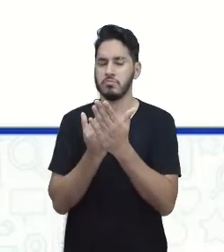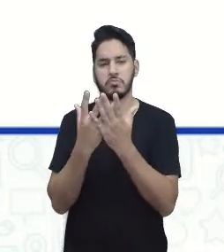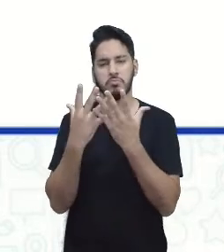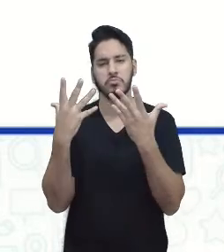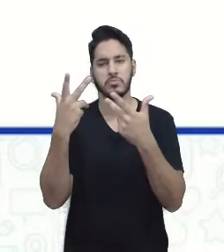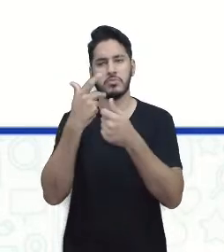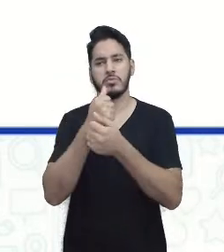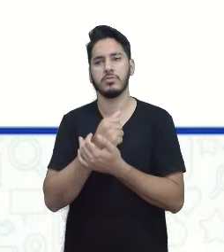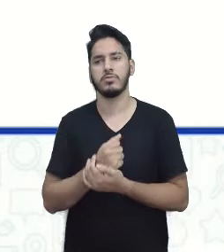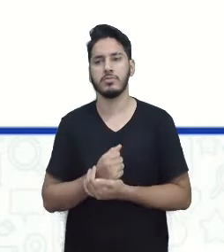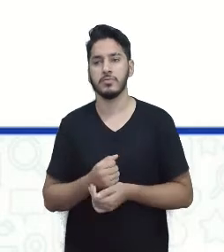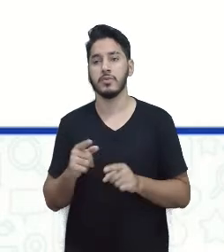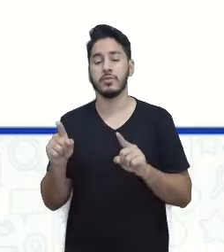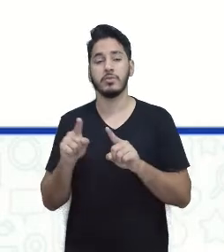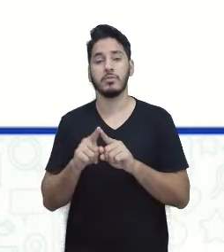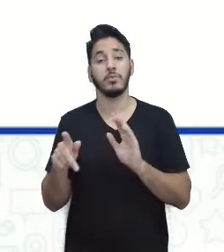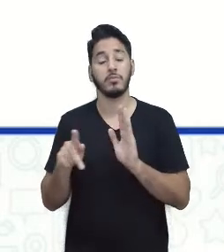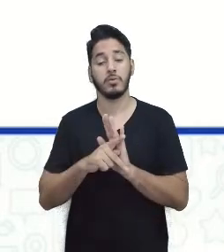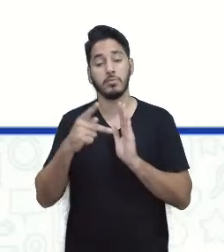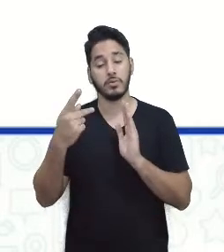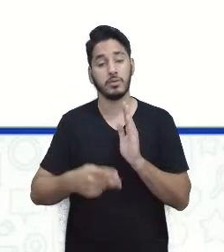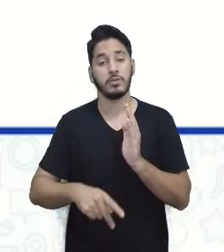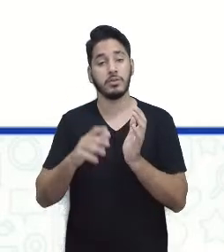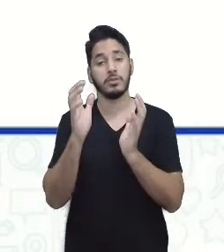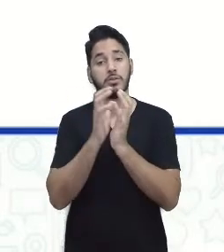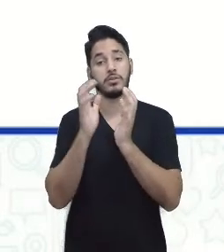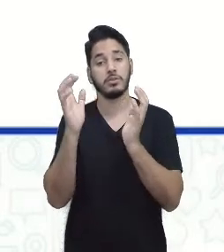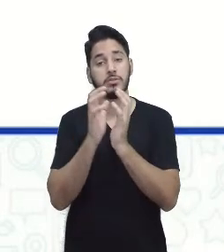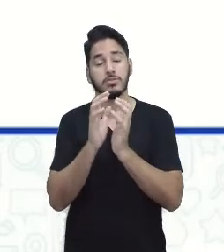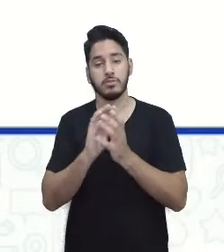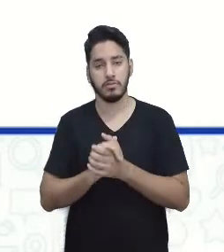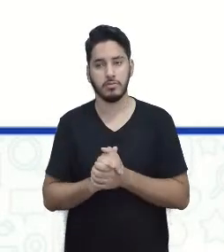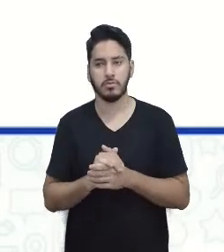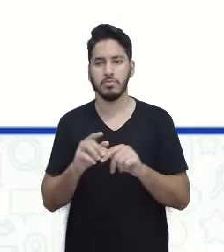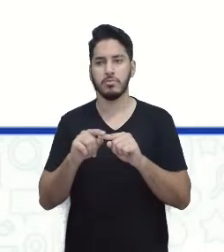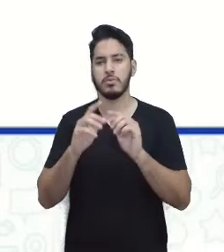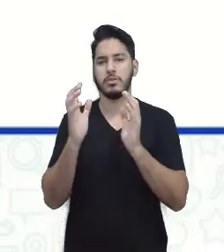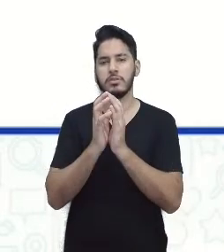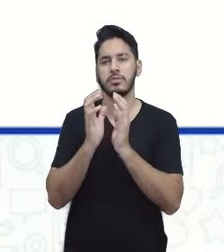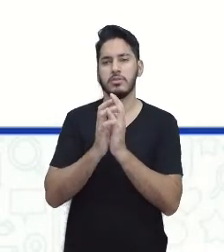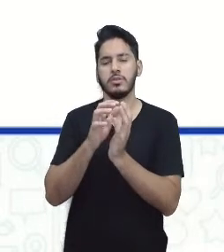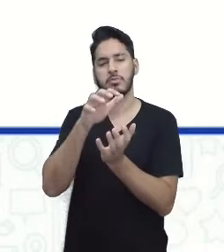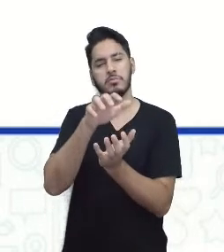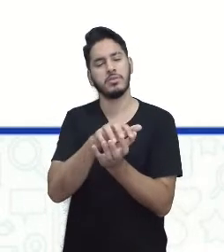E aí também o brasão do Recife, né? Tanto Recife, Pernambuco